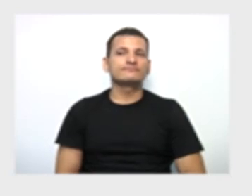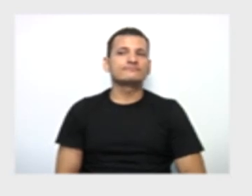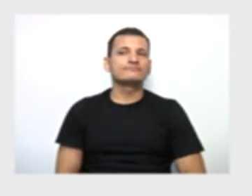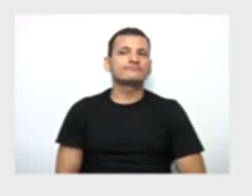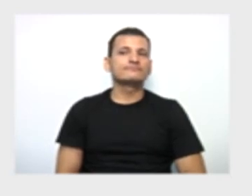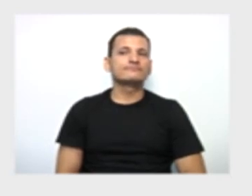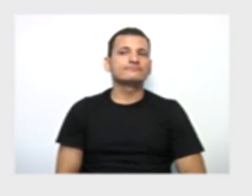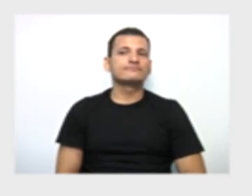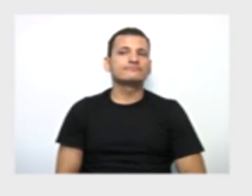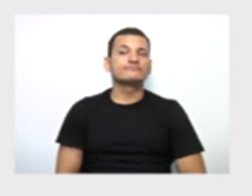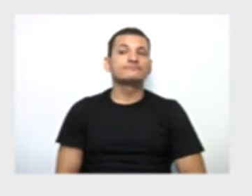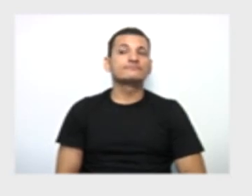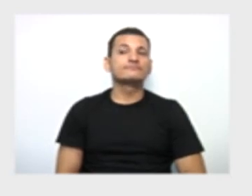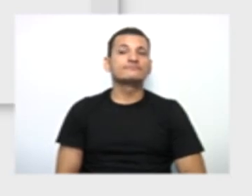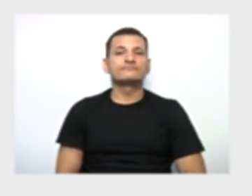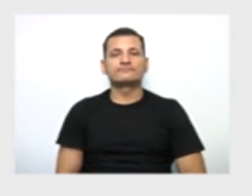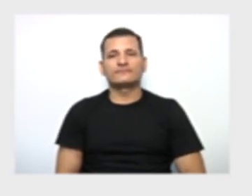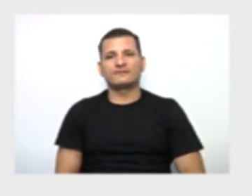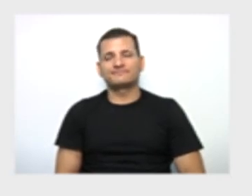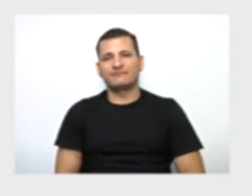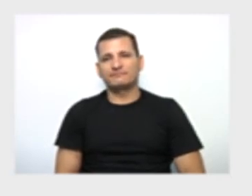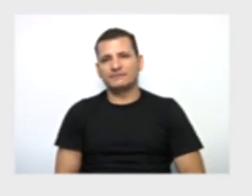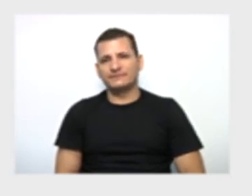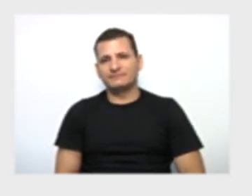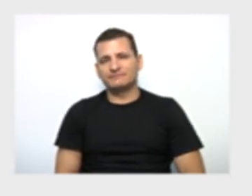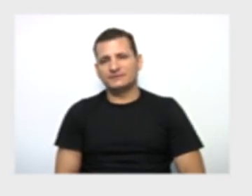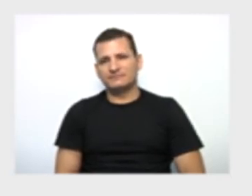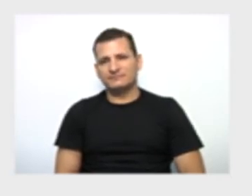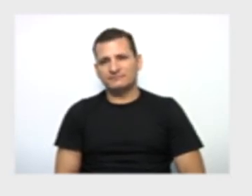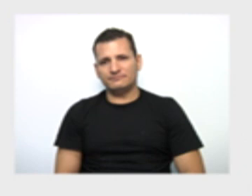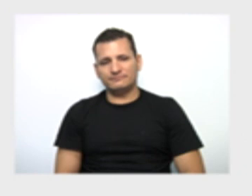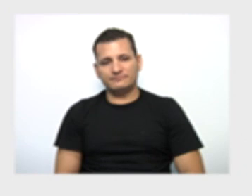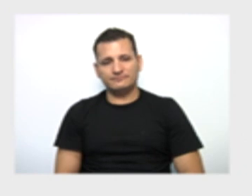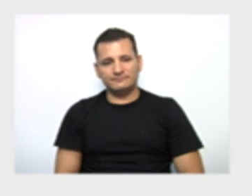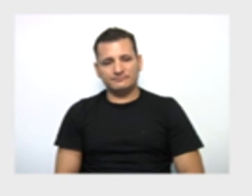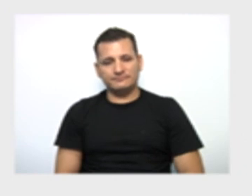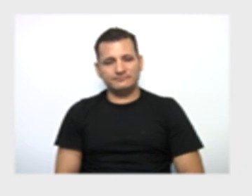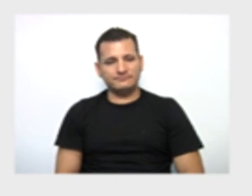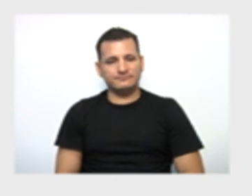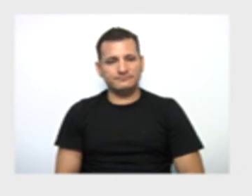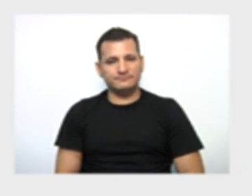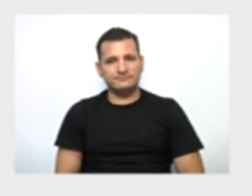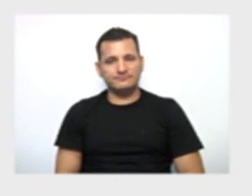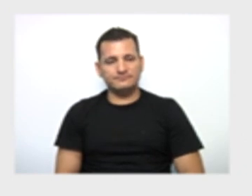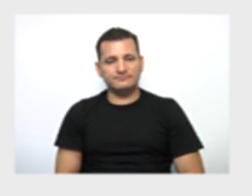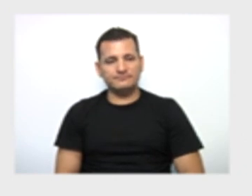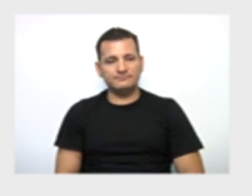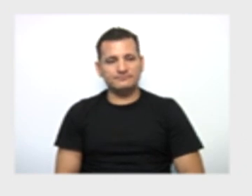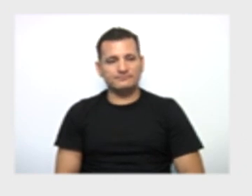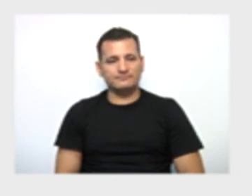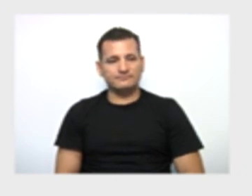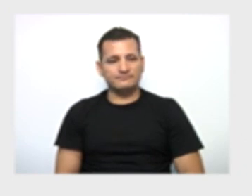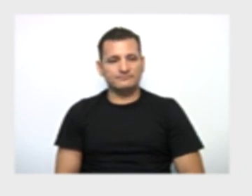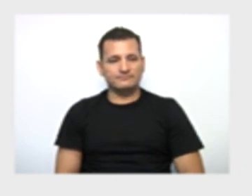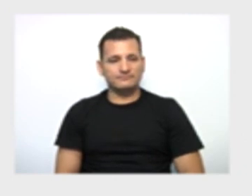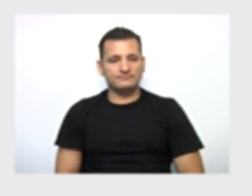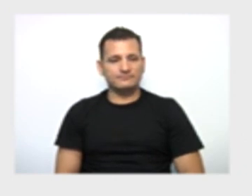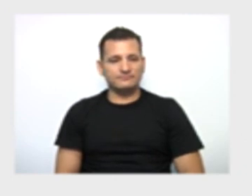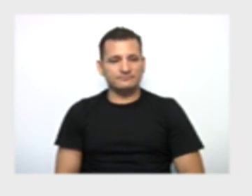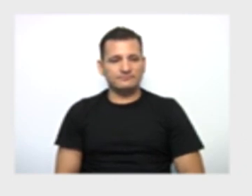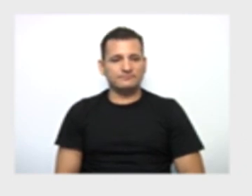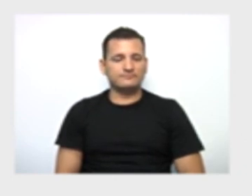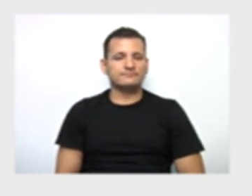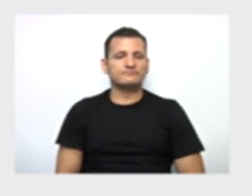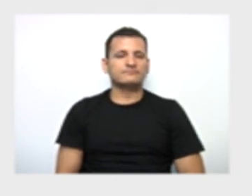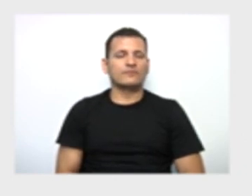Pronto, agora melhorou. Então, eu sempre vou iniciar dizendo qual é o tipo de documento que eu vou escrever, doc,